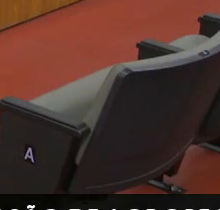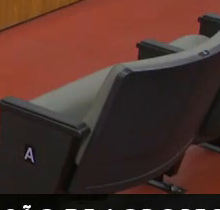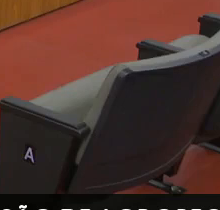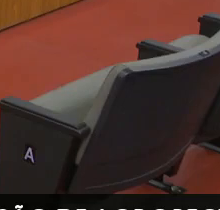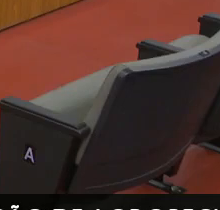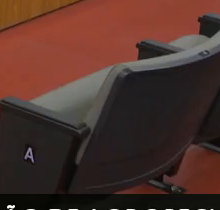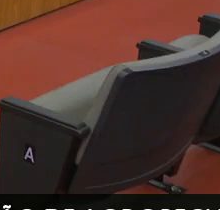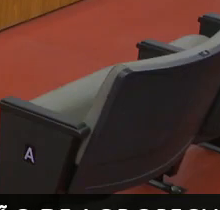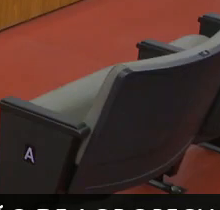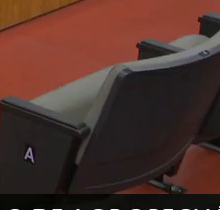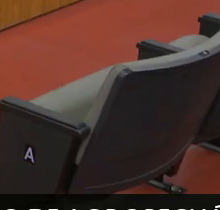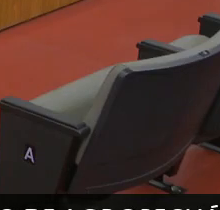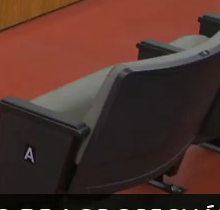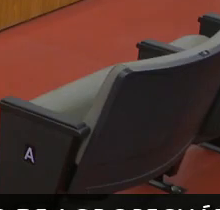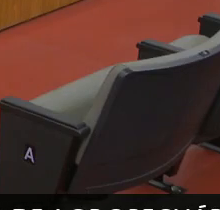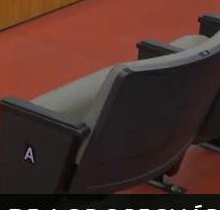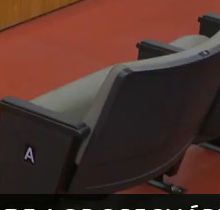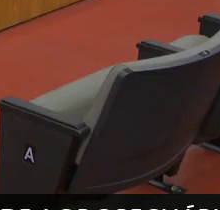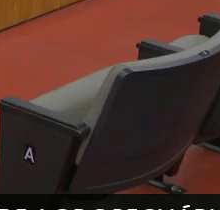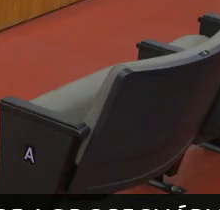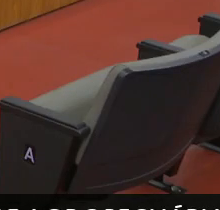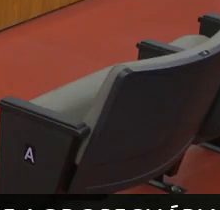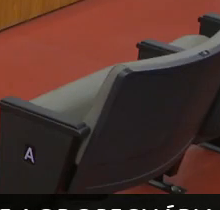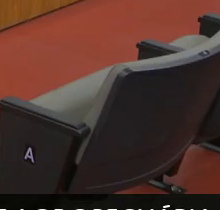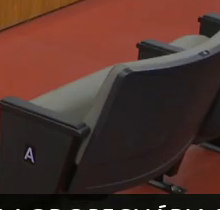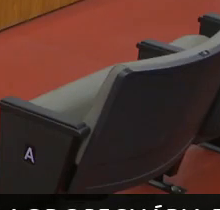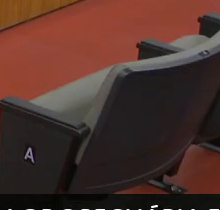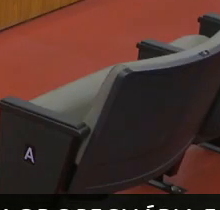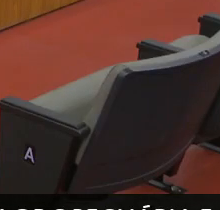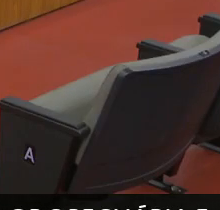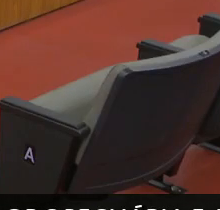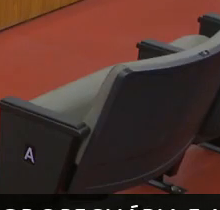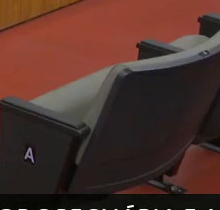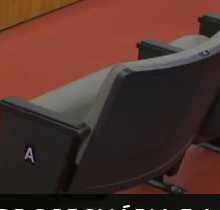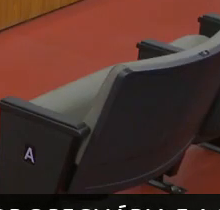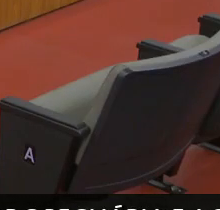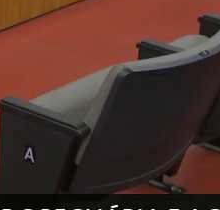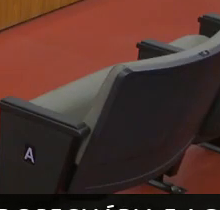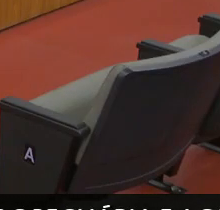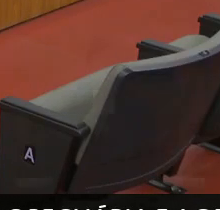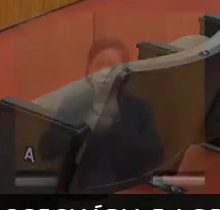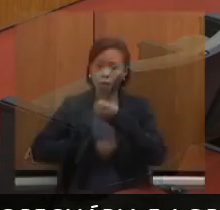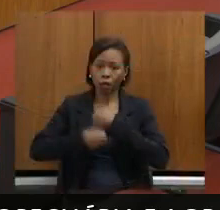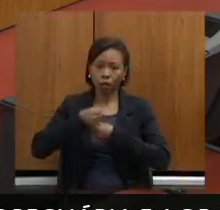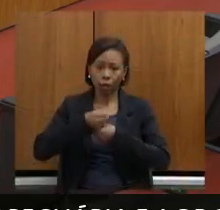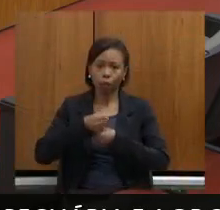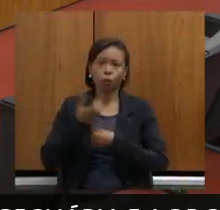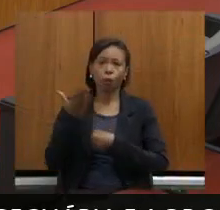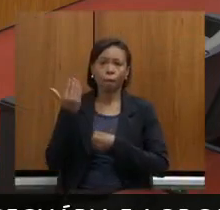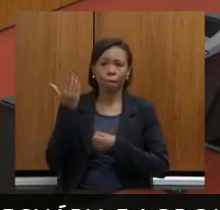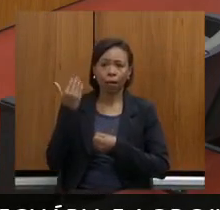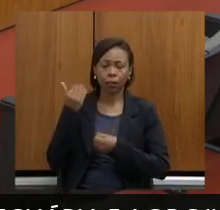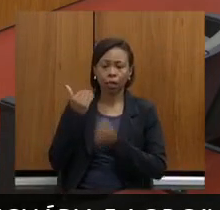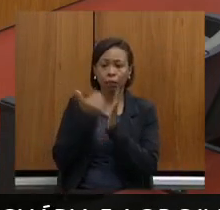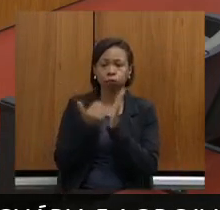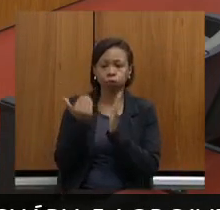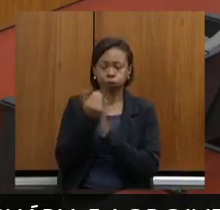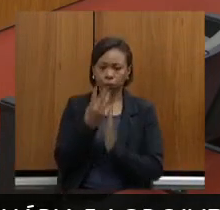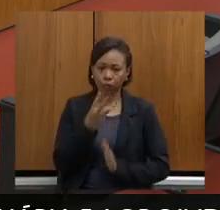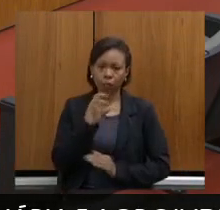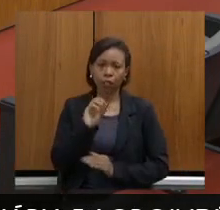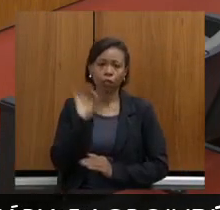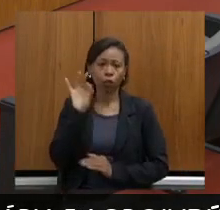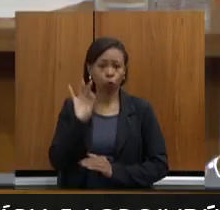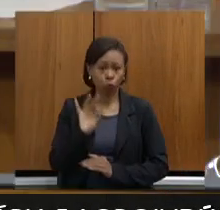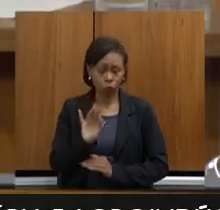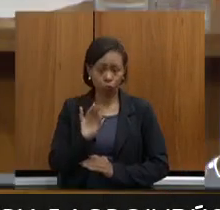de dois mil e 21 não sei se vocês lembram mas o ano passado nós tivemos um aumento de trinta por cento no valor de outra posição que